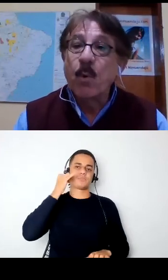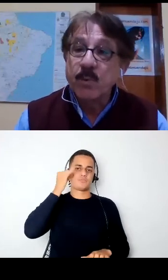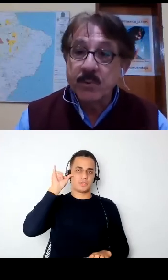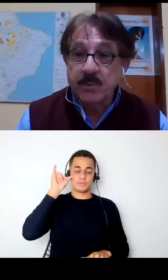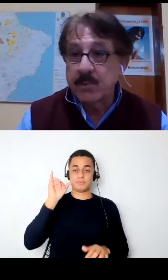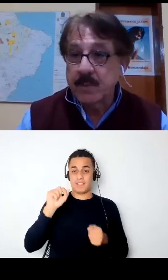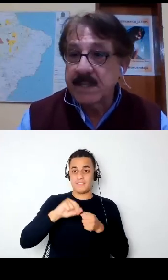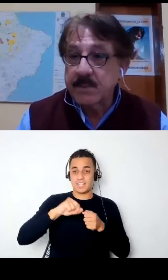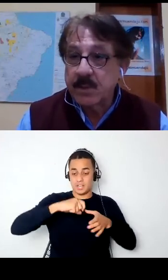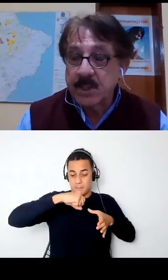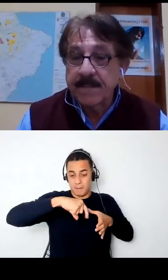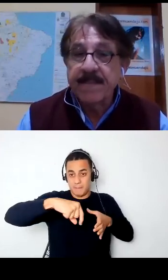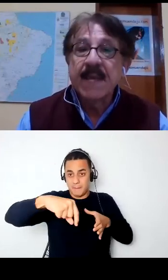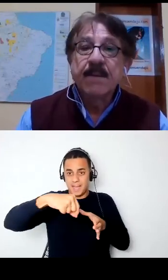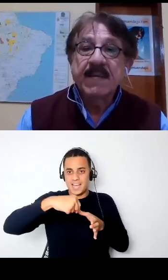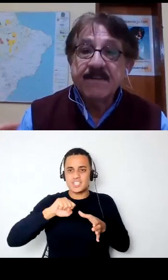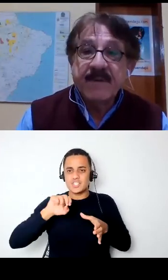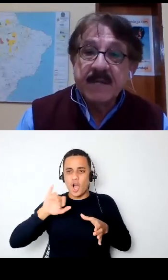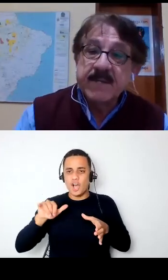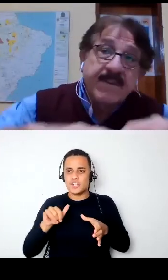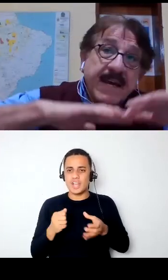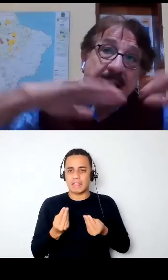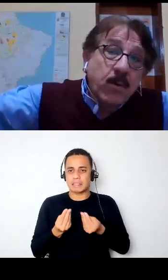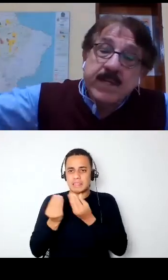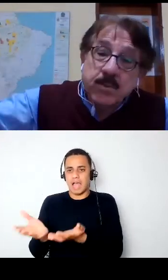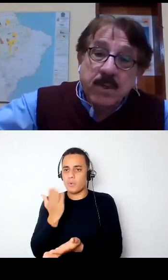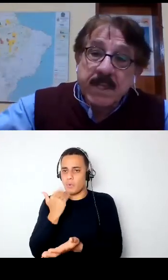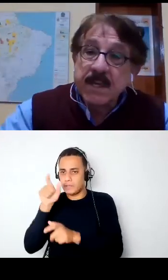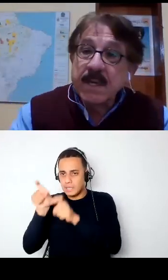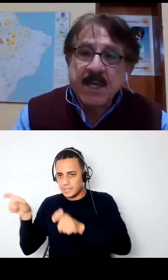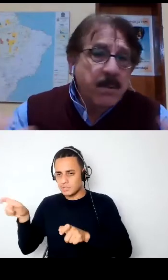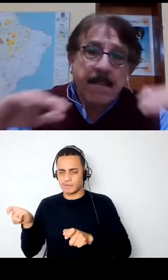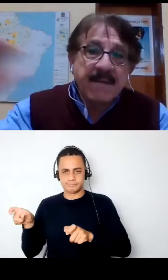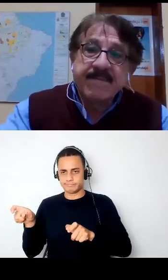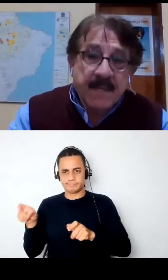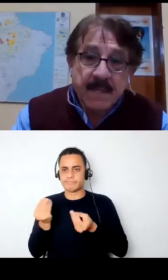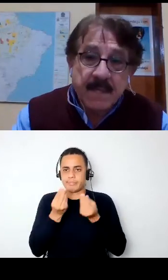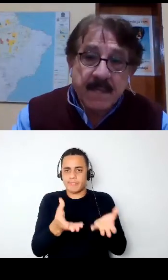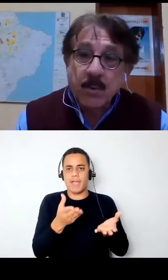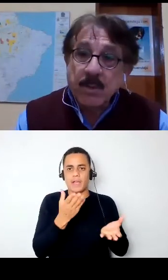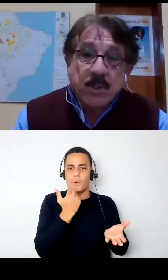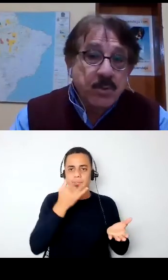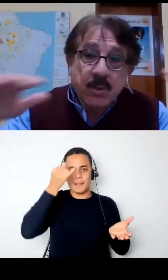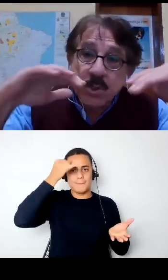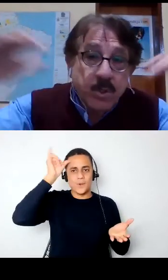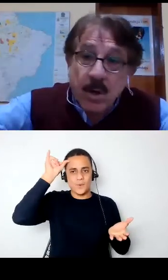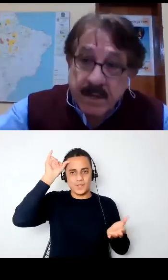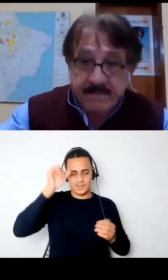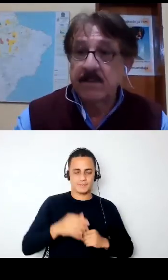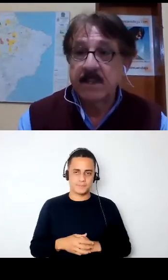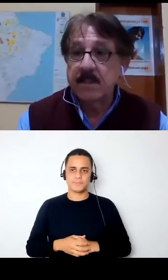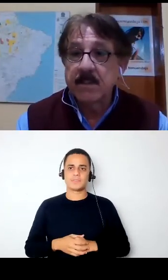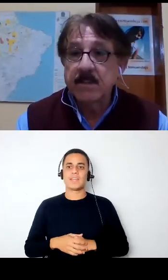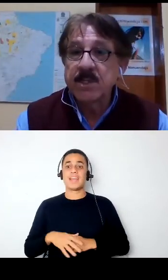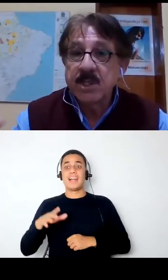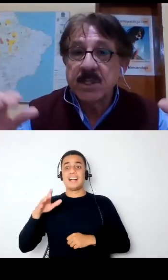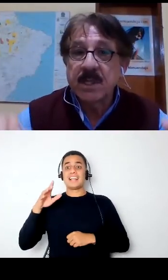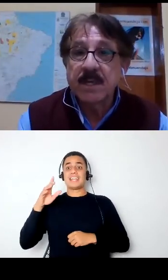come soja e tudo mais e tal, mas não é isso que está alimentando o mundo, tá? A soja que se planta no Brasil é para vender, para fazer